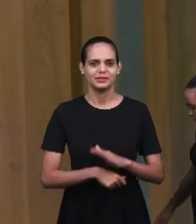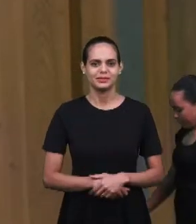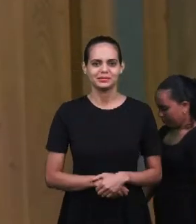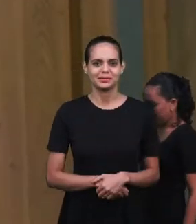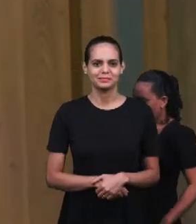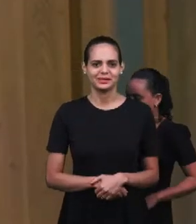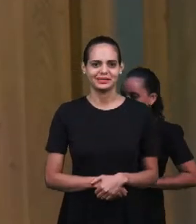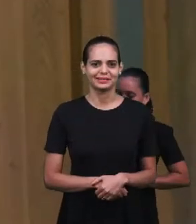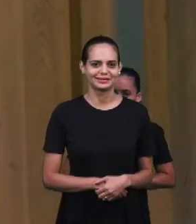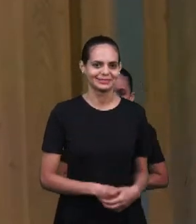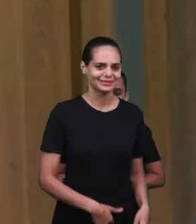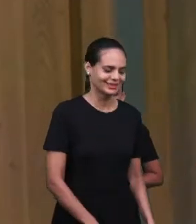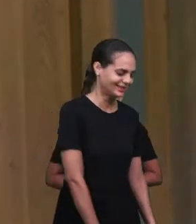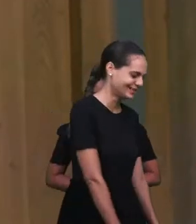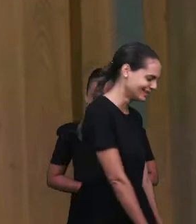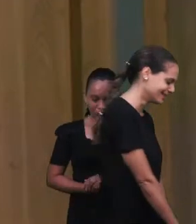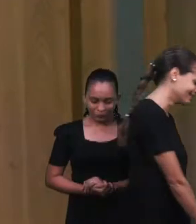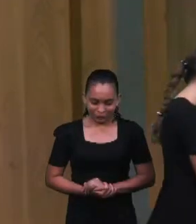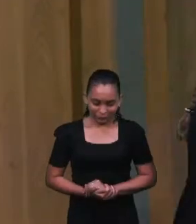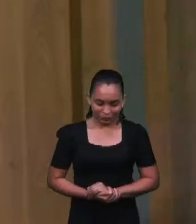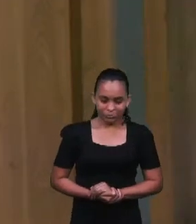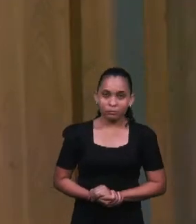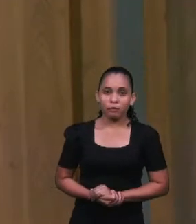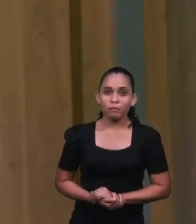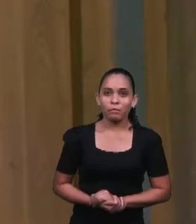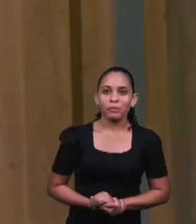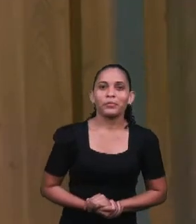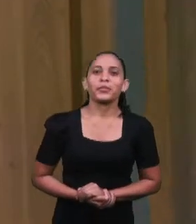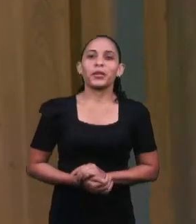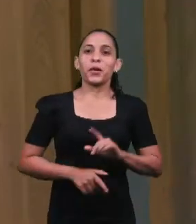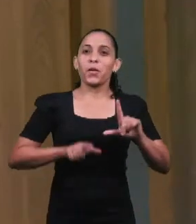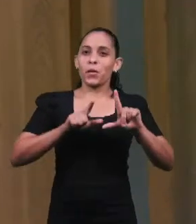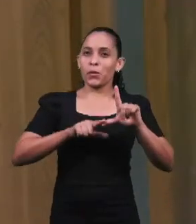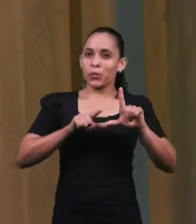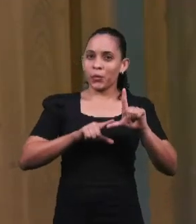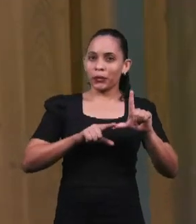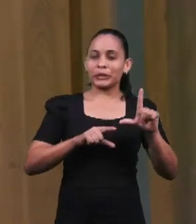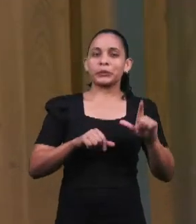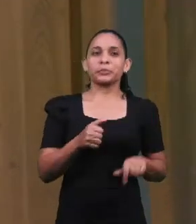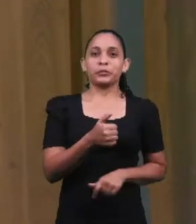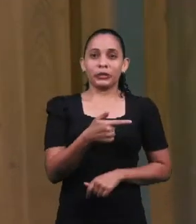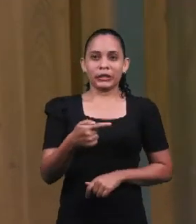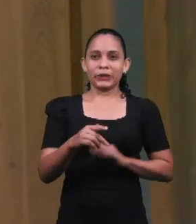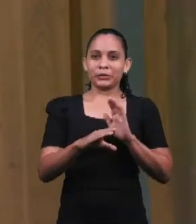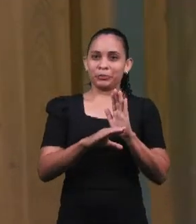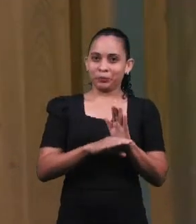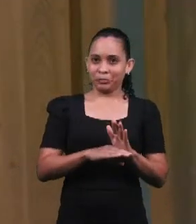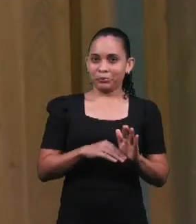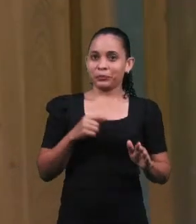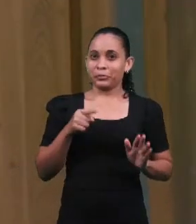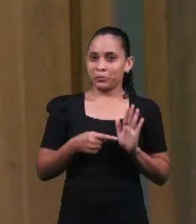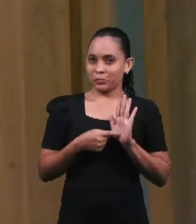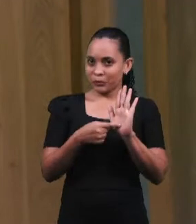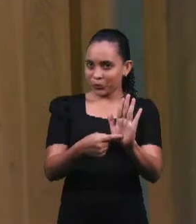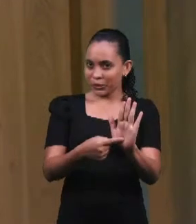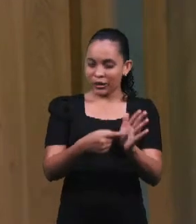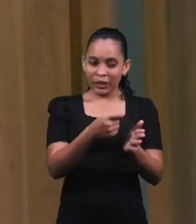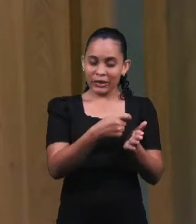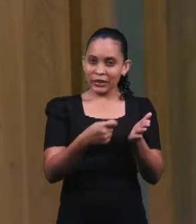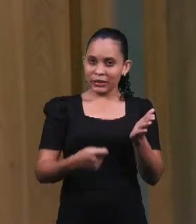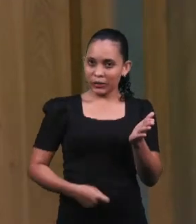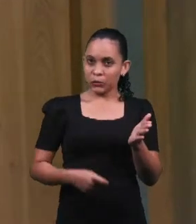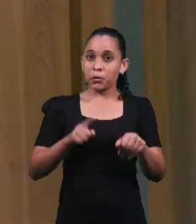o capítulo 14 de Lucas, versículo 17. Lucas 14, verso 17, onde ali está escrito: e a hora